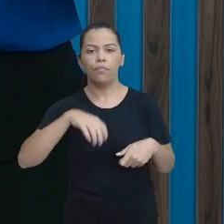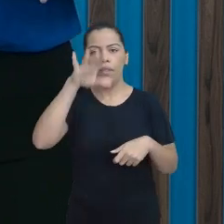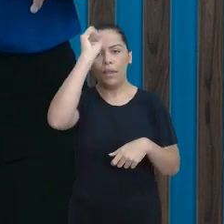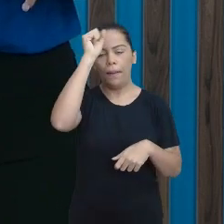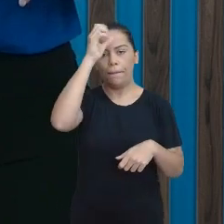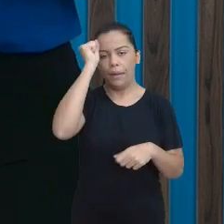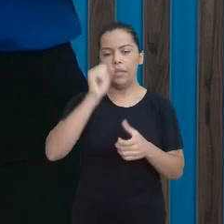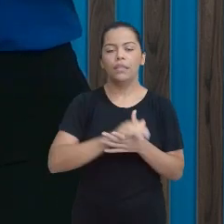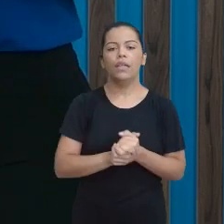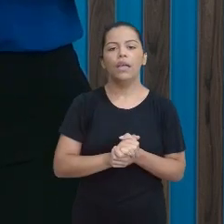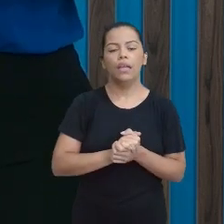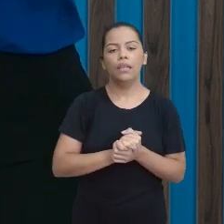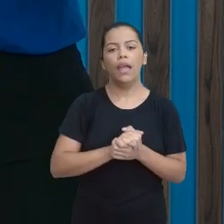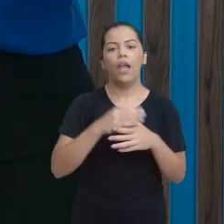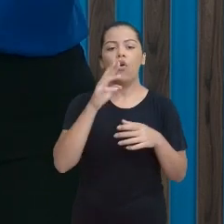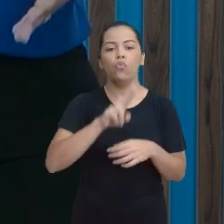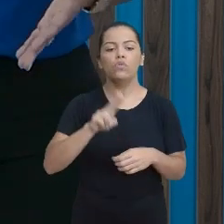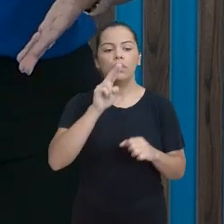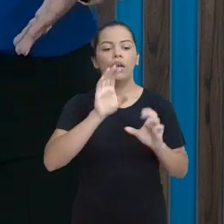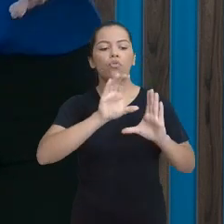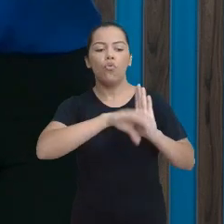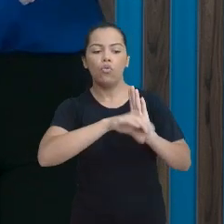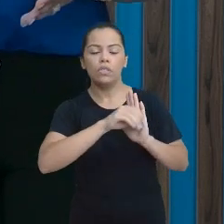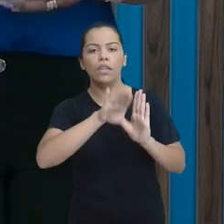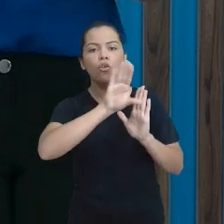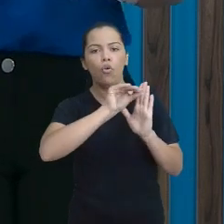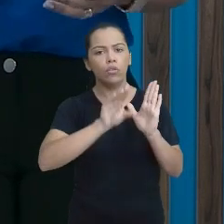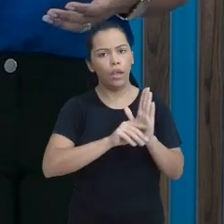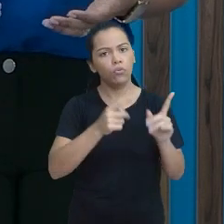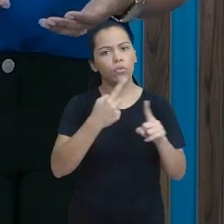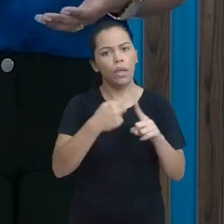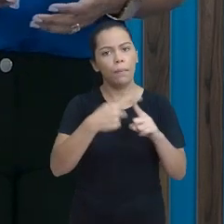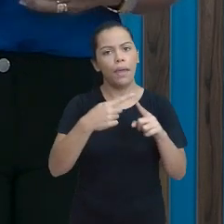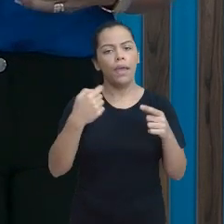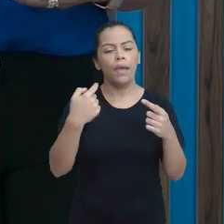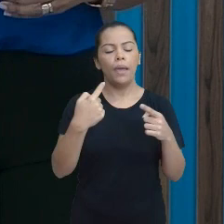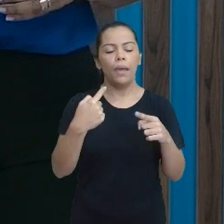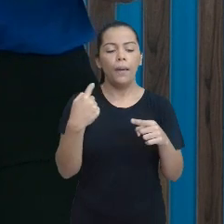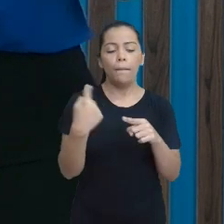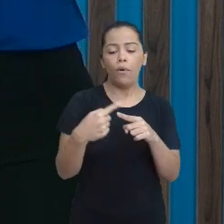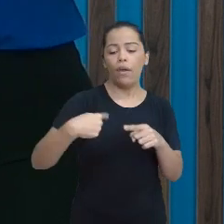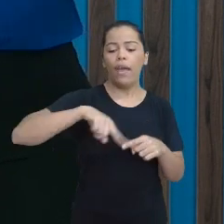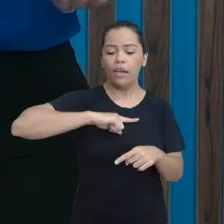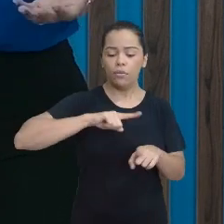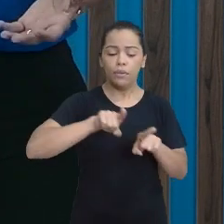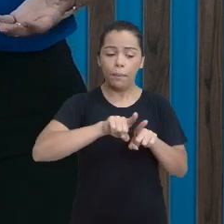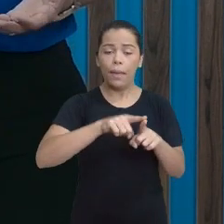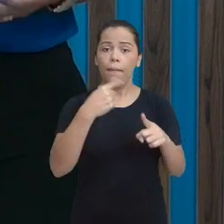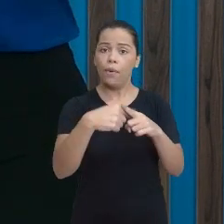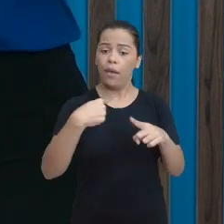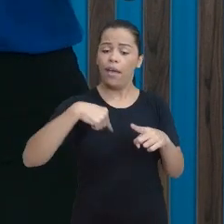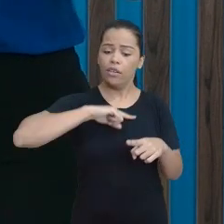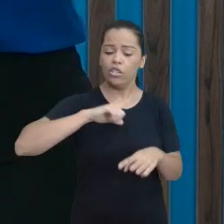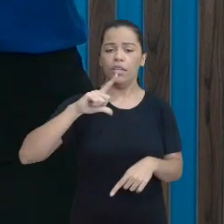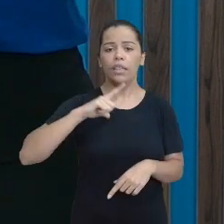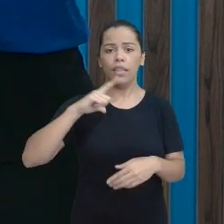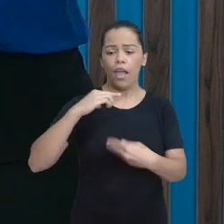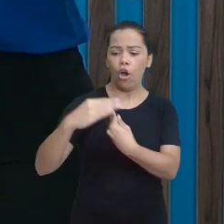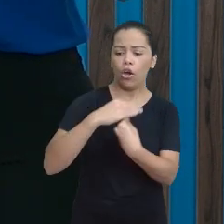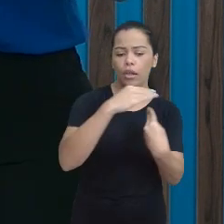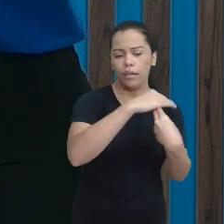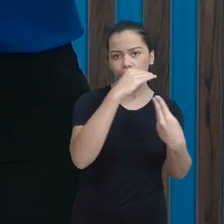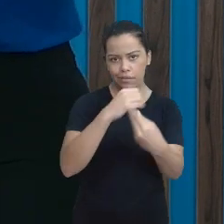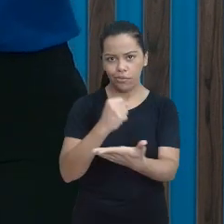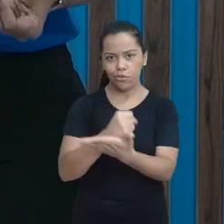conteúdos, obviamente. A gente tem as trilhas que norteiam o nosso fazer relacionado ao saber formal, mas a gente